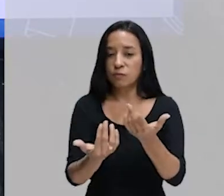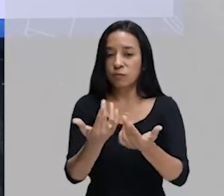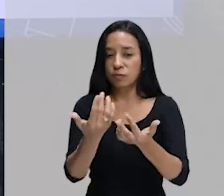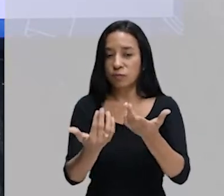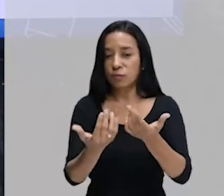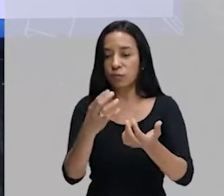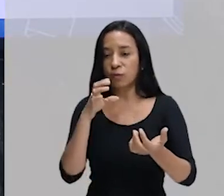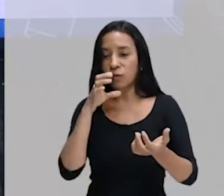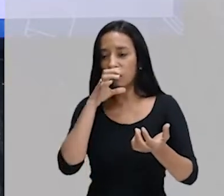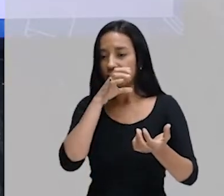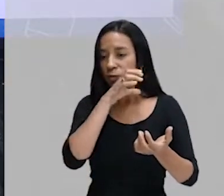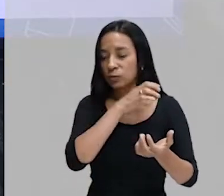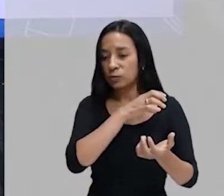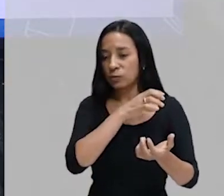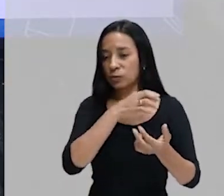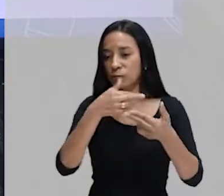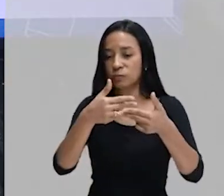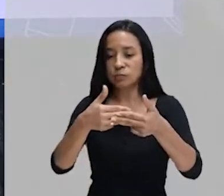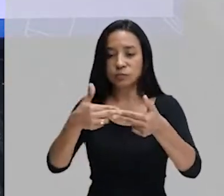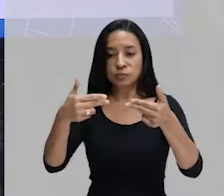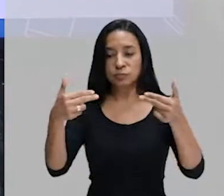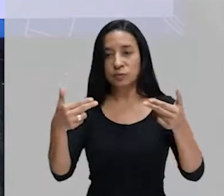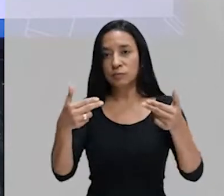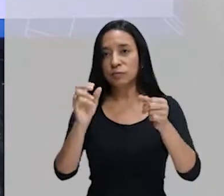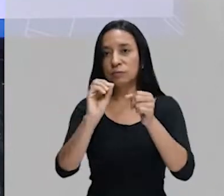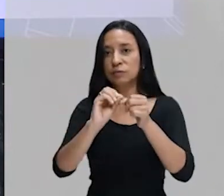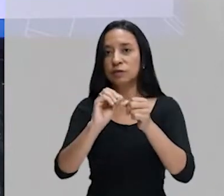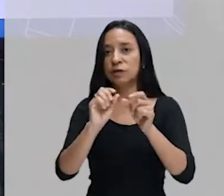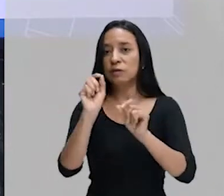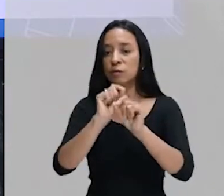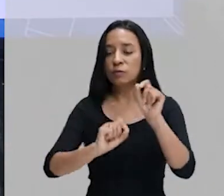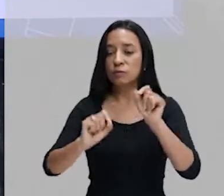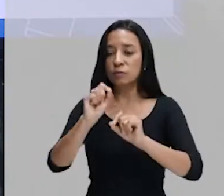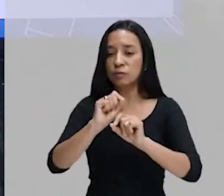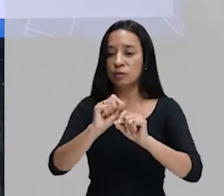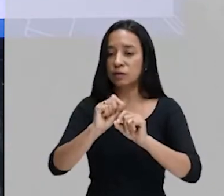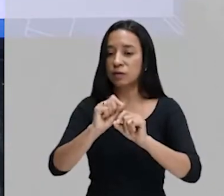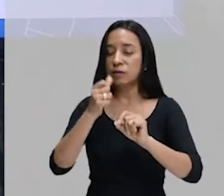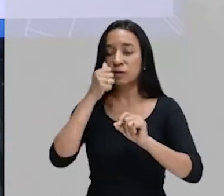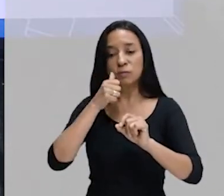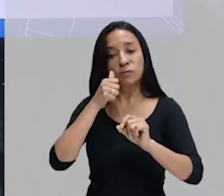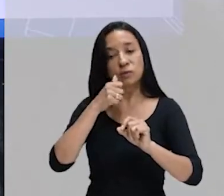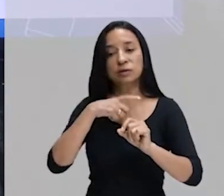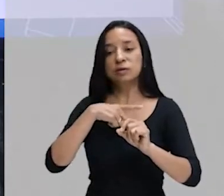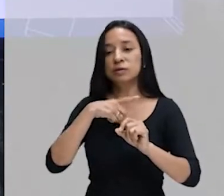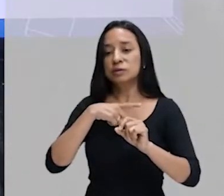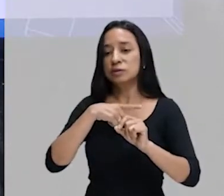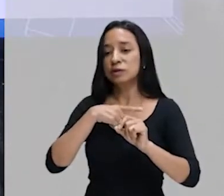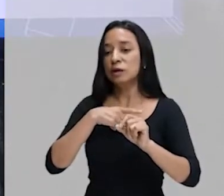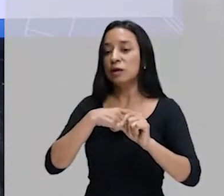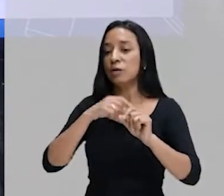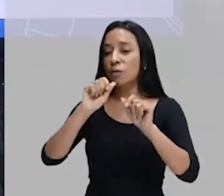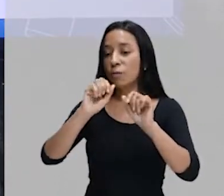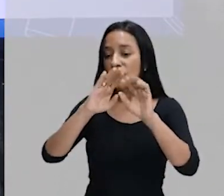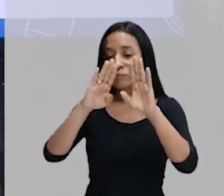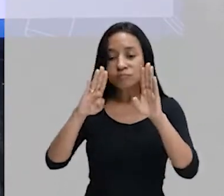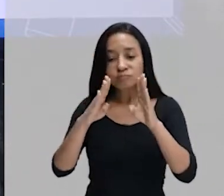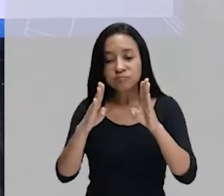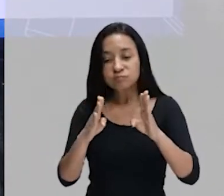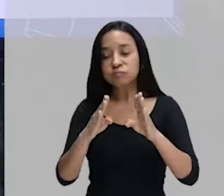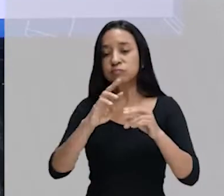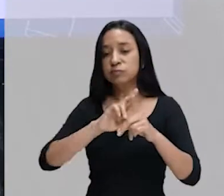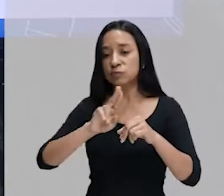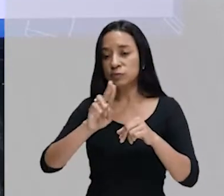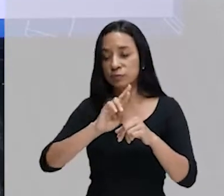Então, esses elementos fizeram com que elas tivessem uma cerâmica